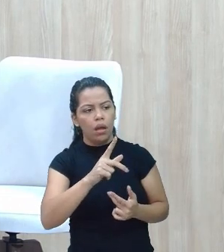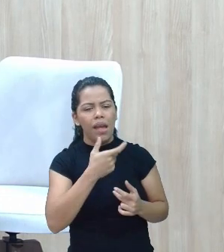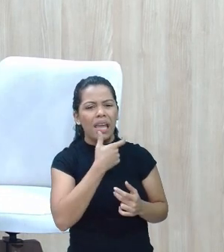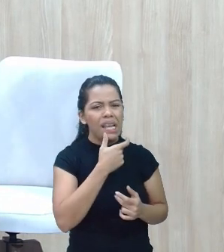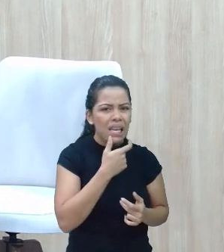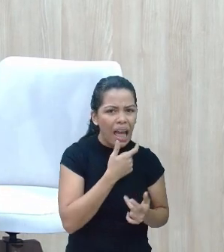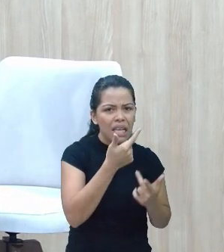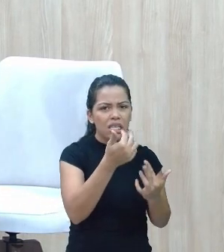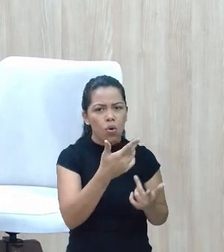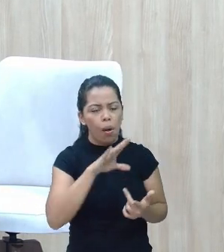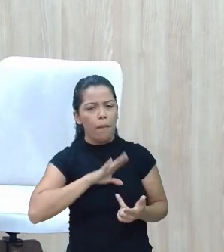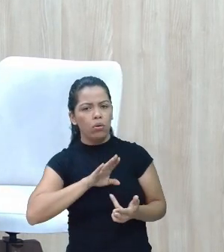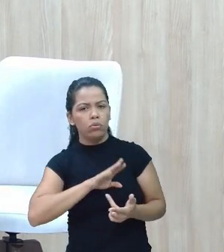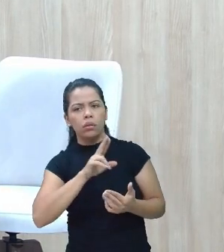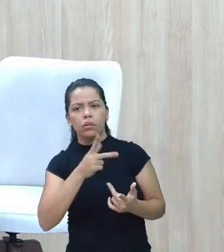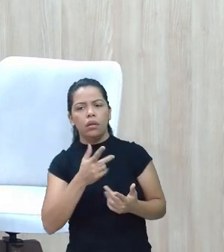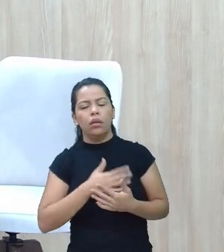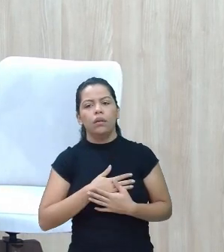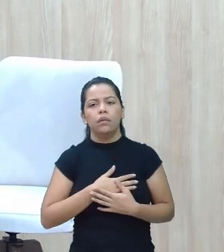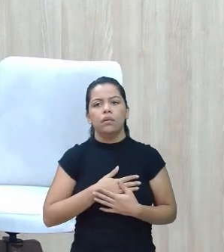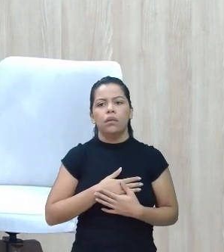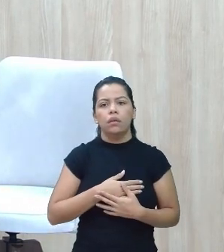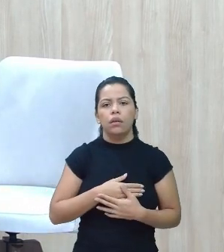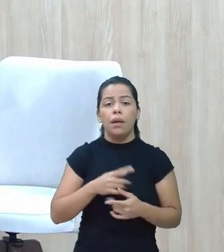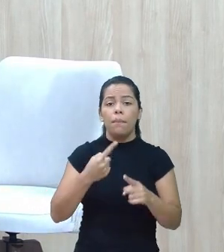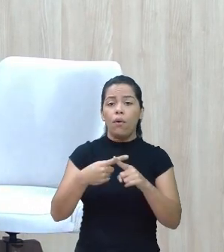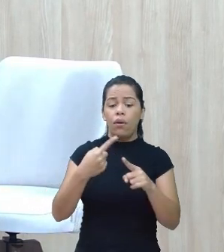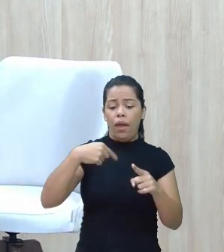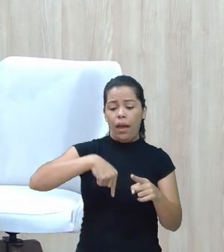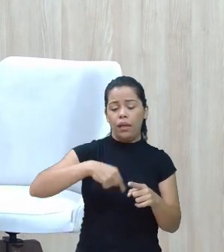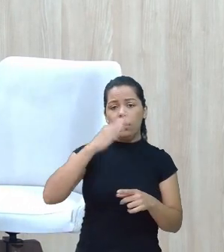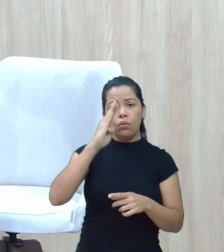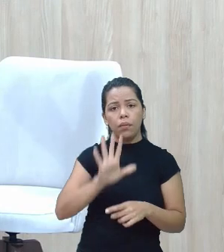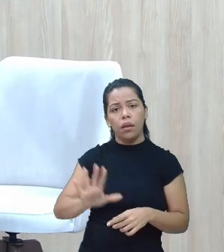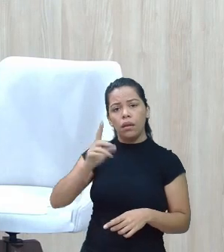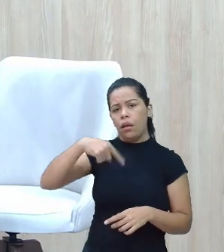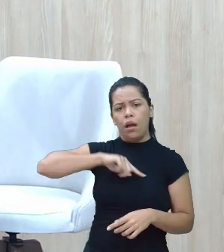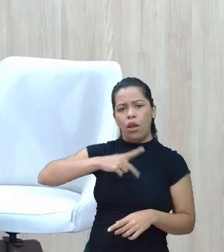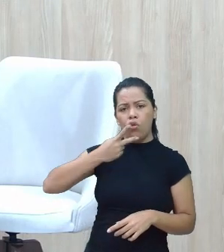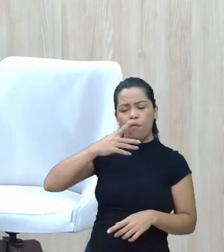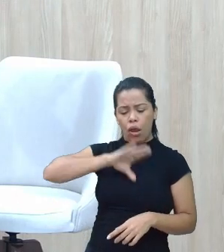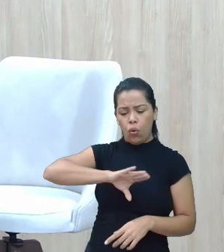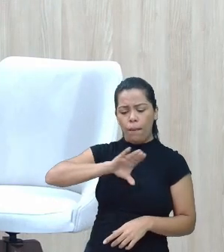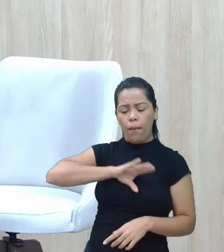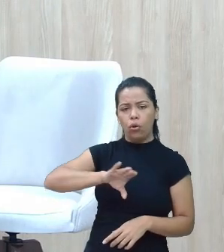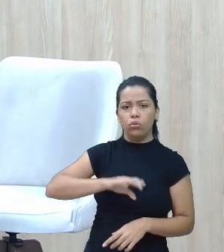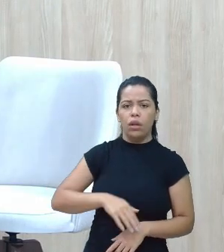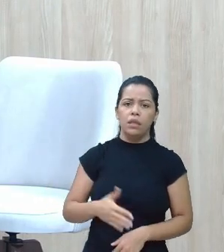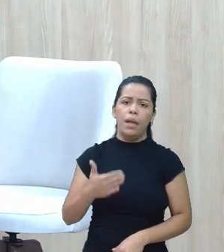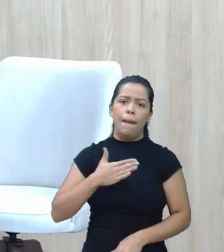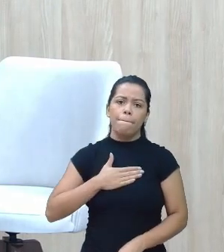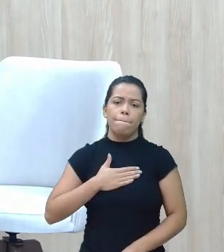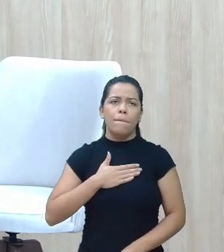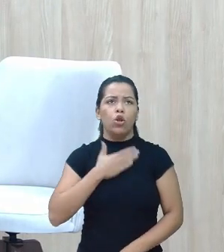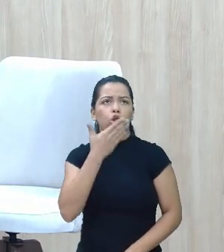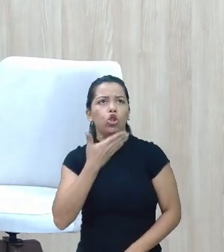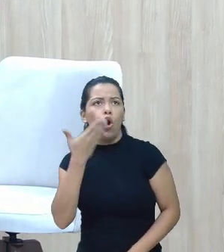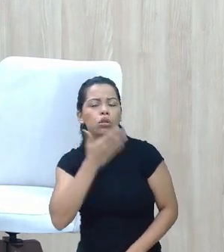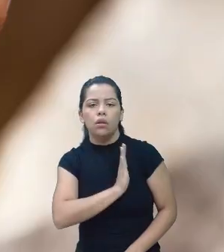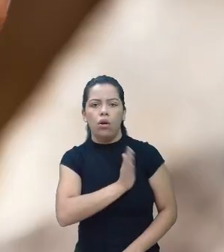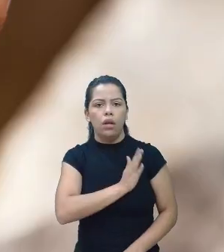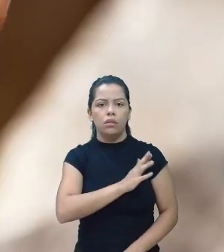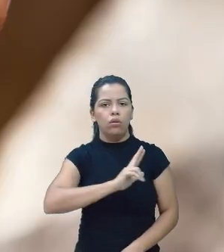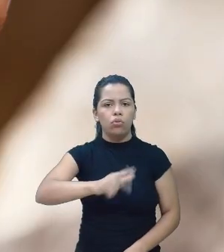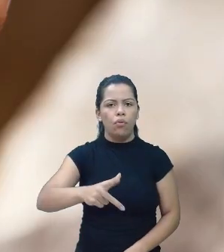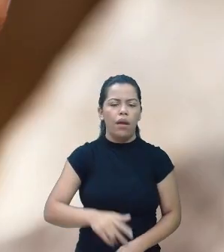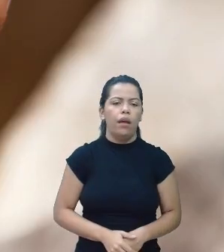gente não fala, né? A gente fala o quê? Meu querido, meu amor, né? Continuando com a mensagem, pessoal. Send me a list. Perceba